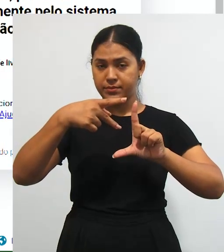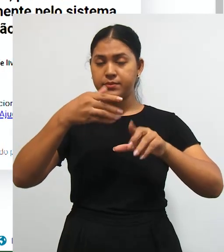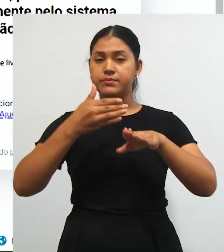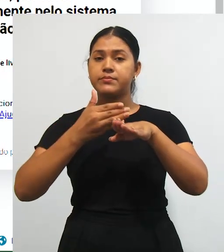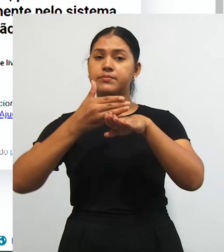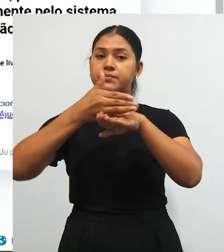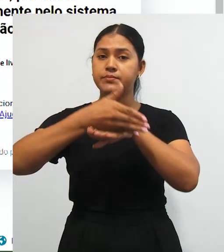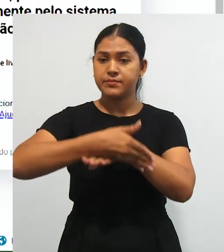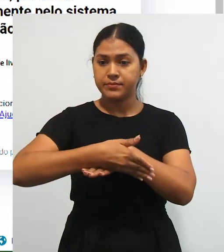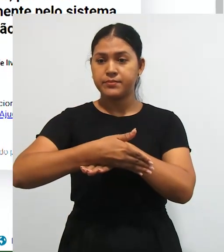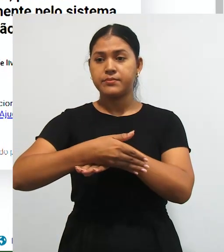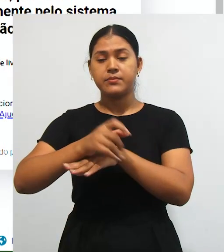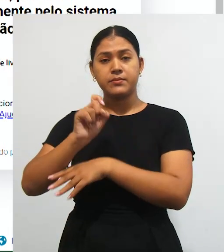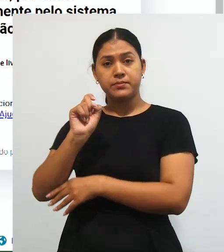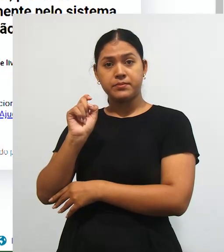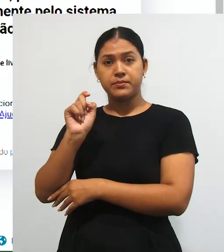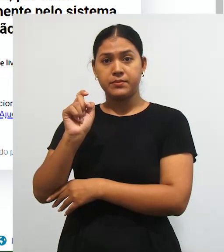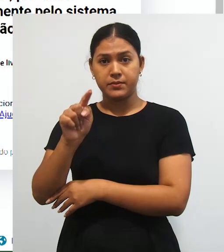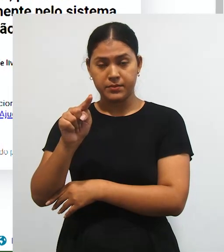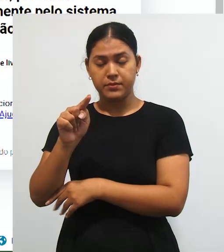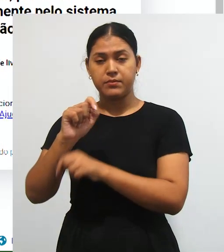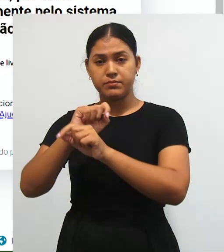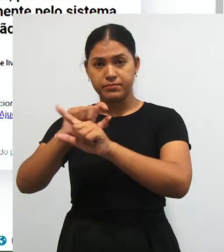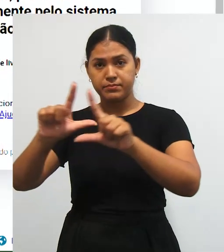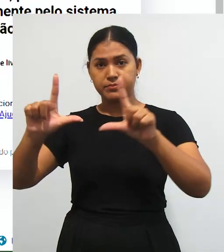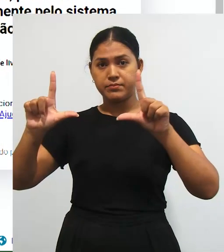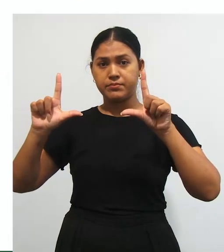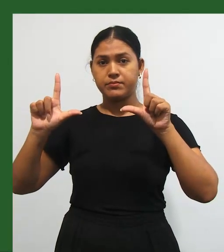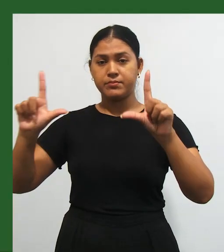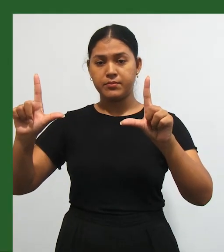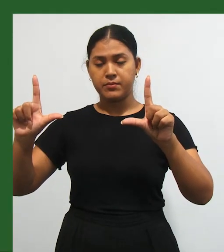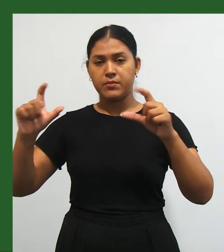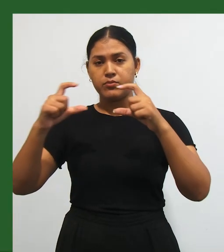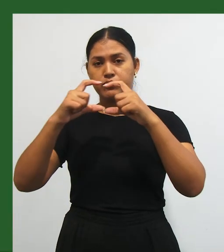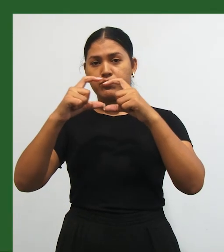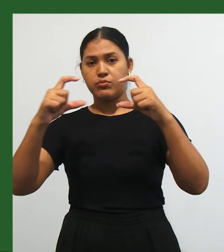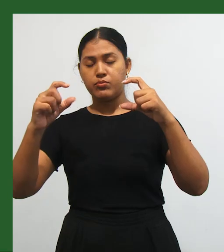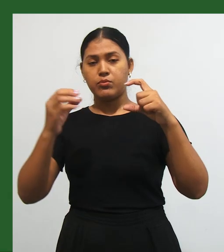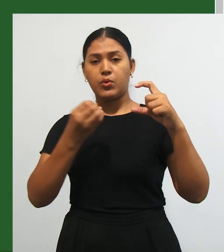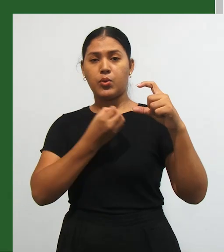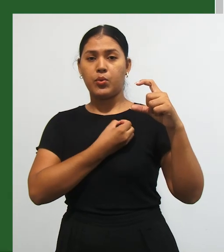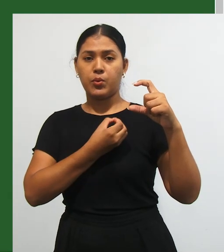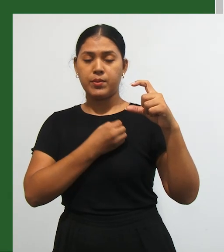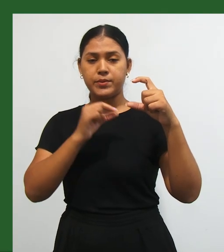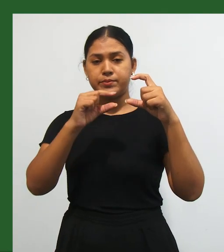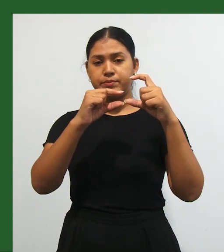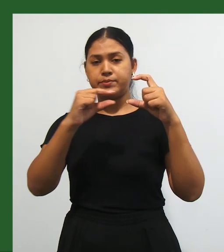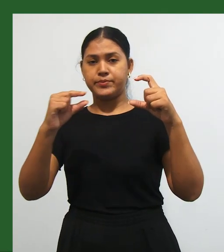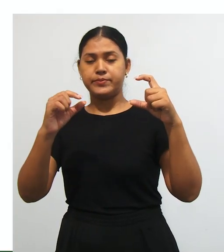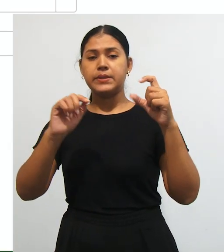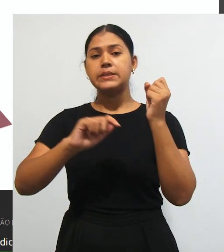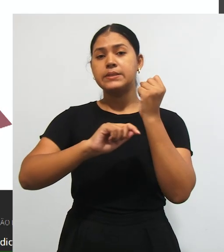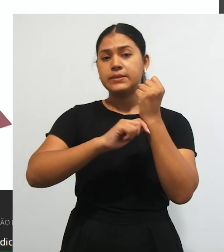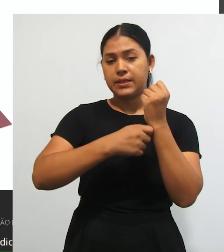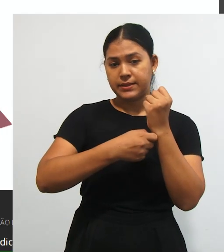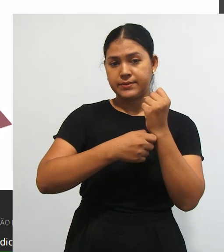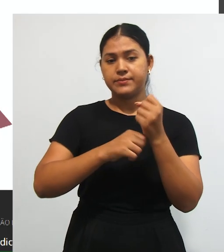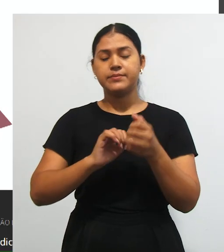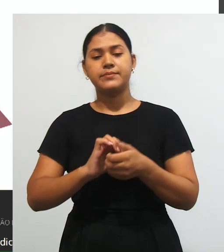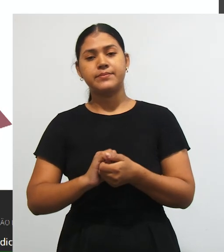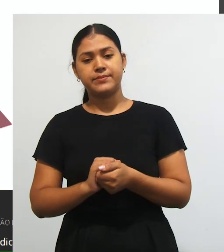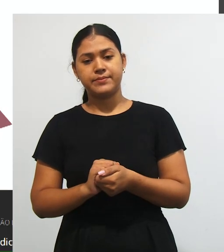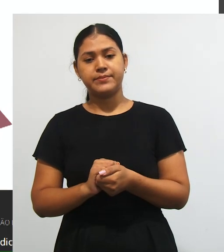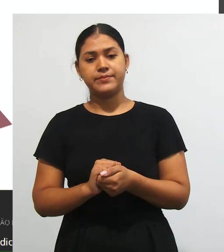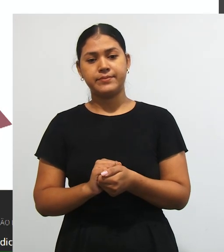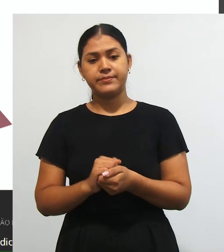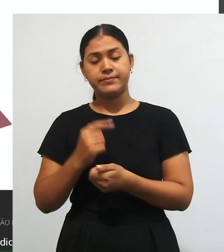Swap, toda vez que você clicar no link aqui na apresentação ou no AVA, ele vai dar esse tipo de página. Vou